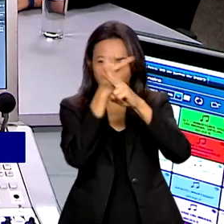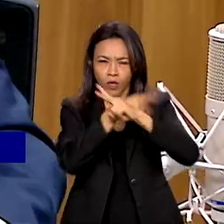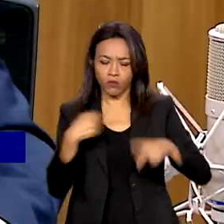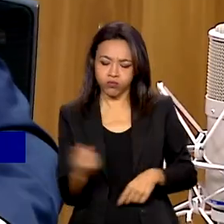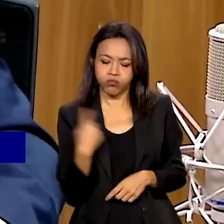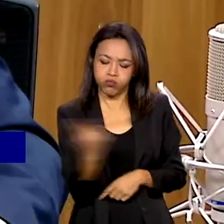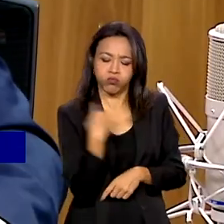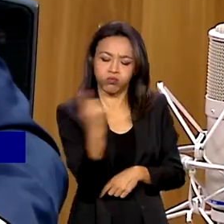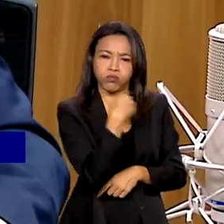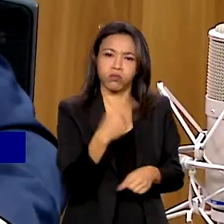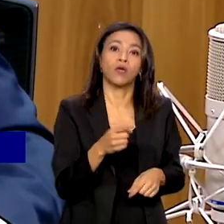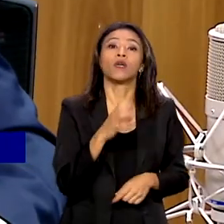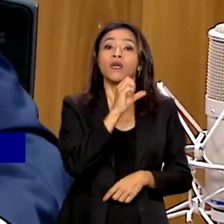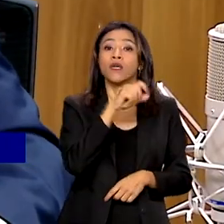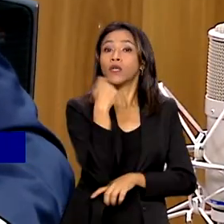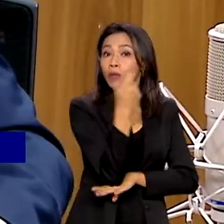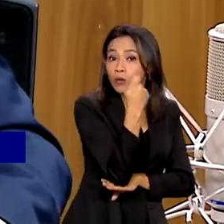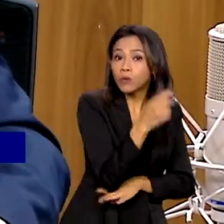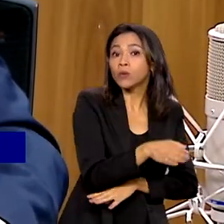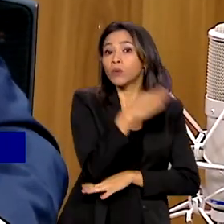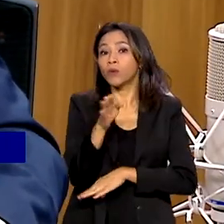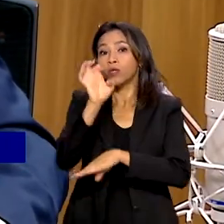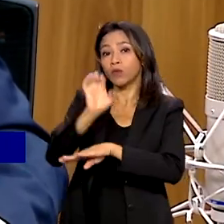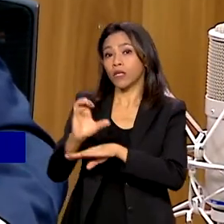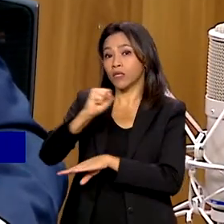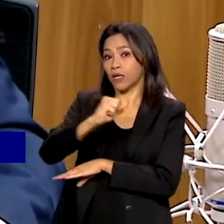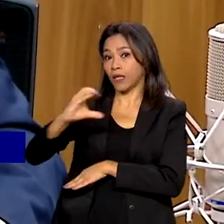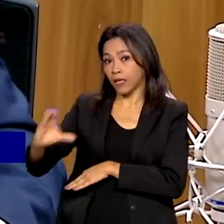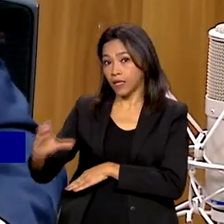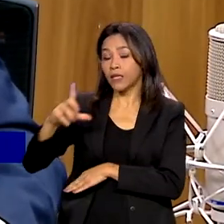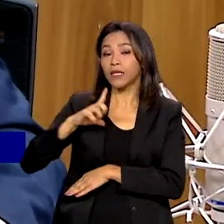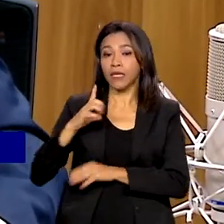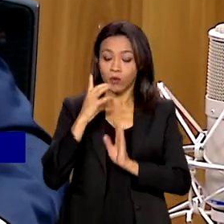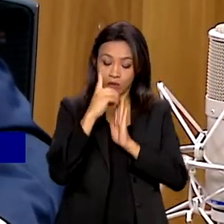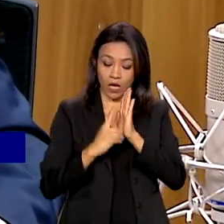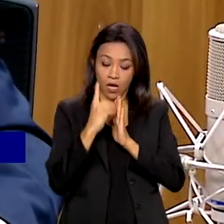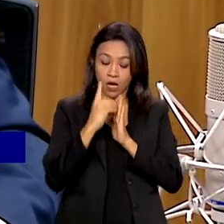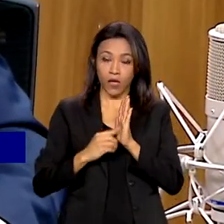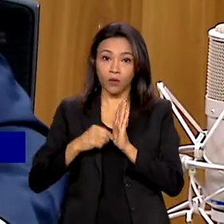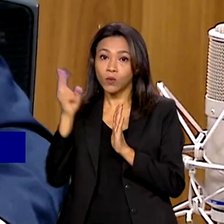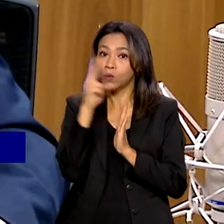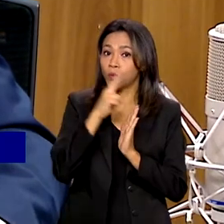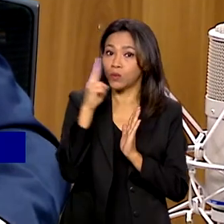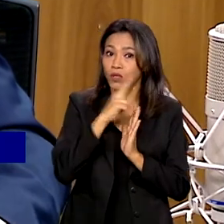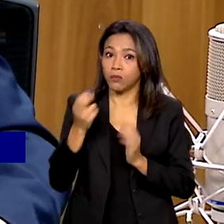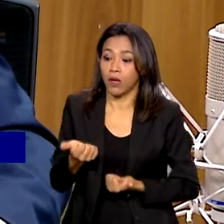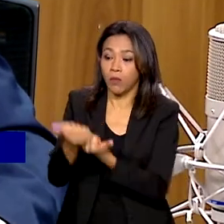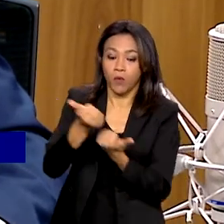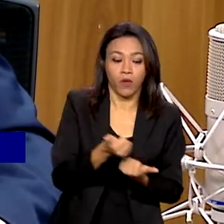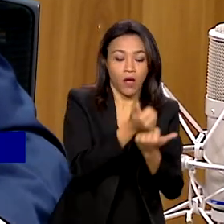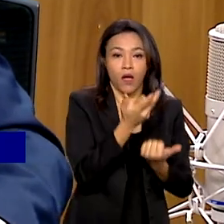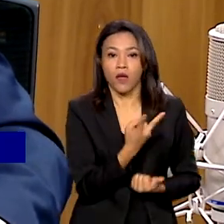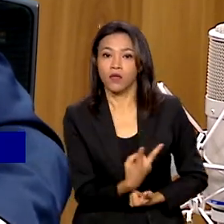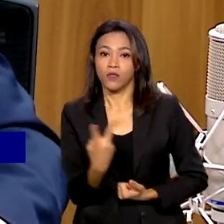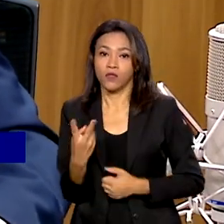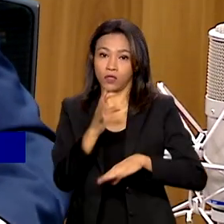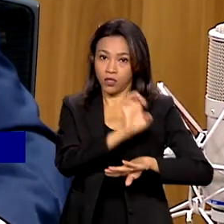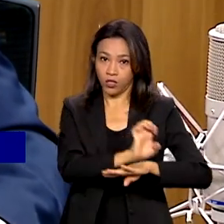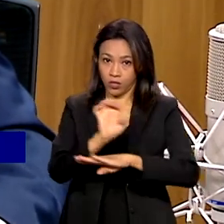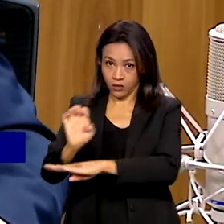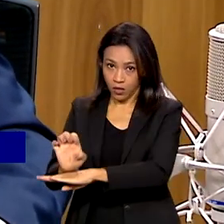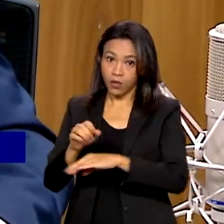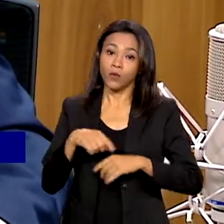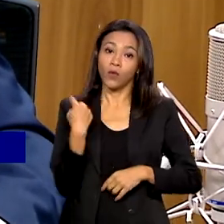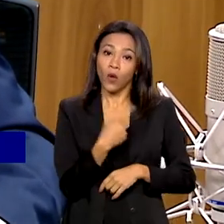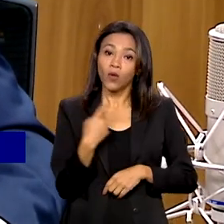em Santa Catarina que a medida que Deus decretos de emergência e calamidade nós estamos autorizando